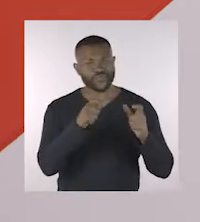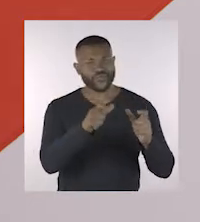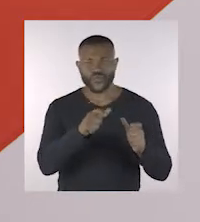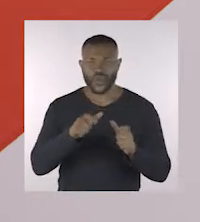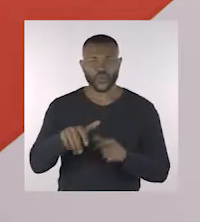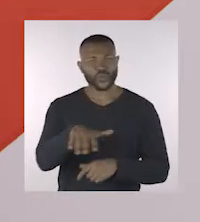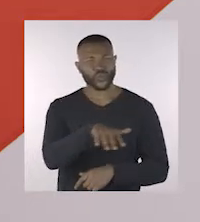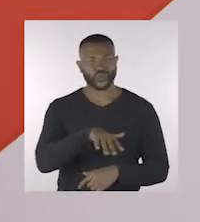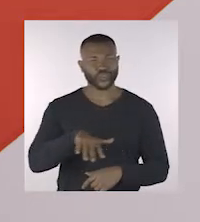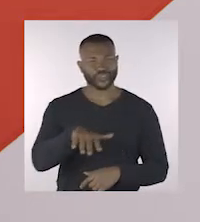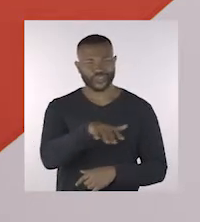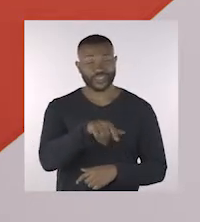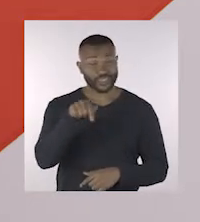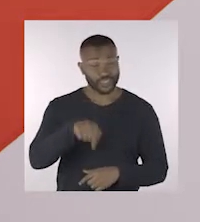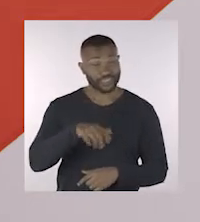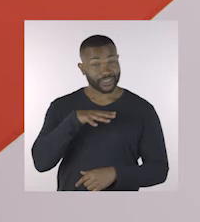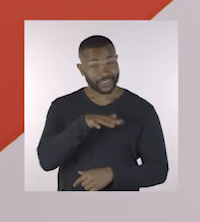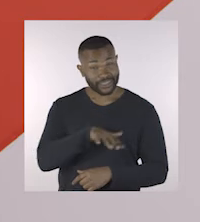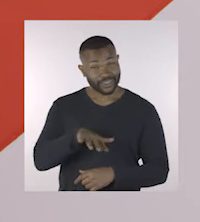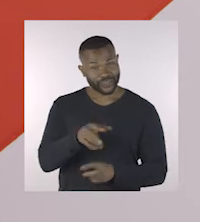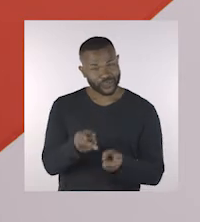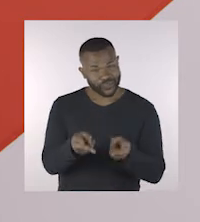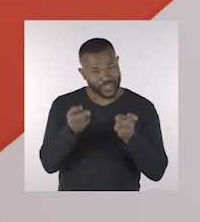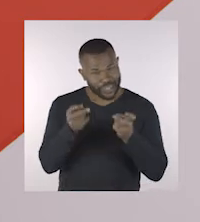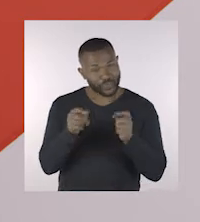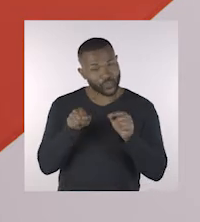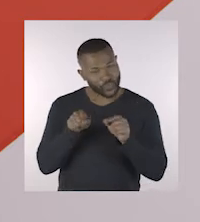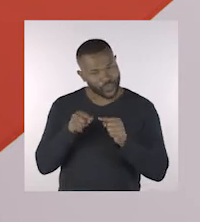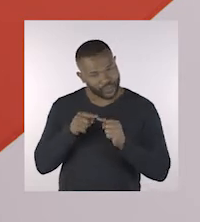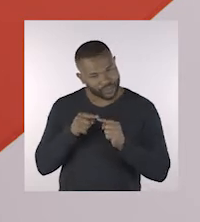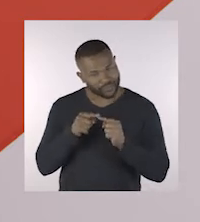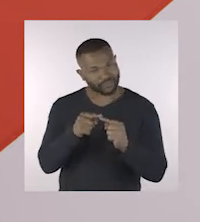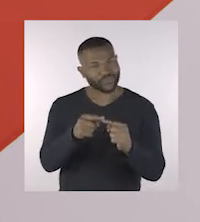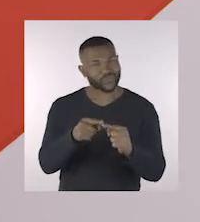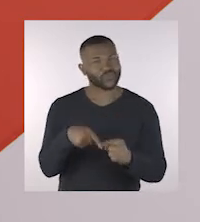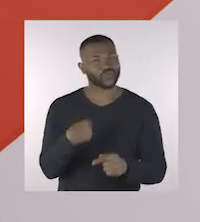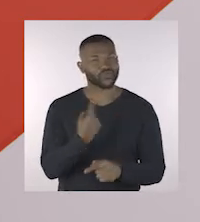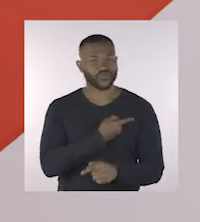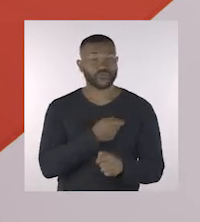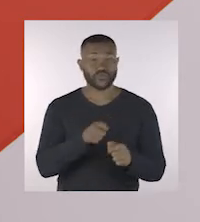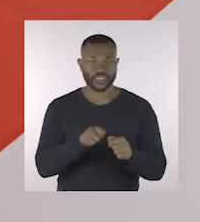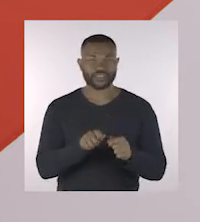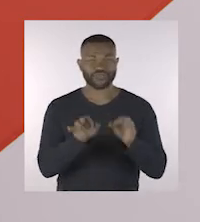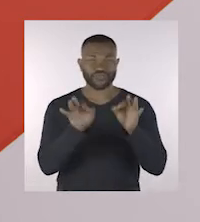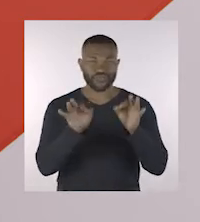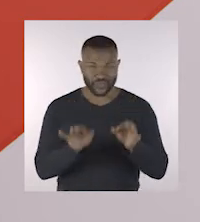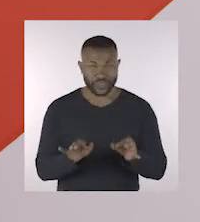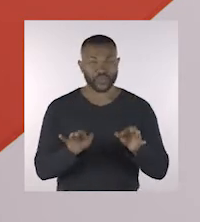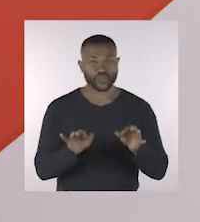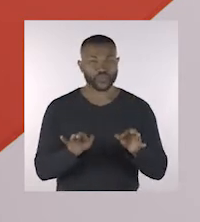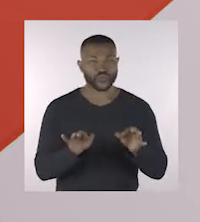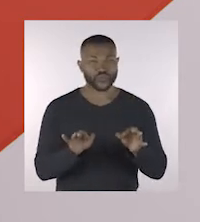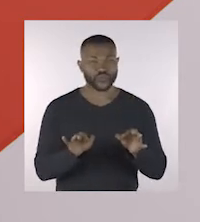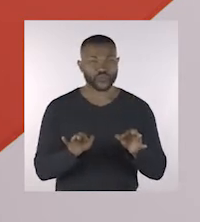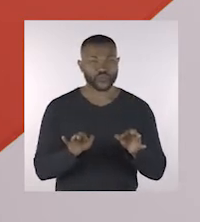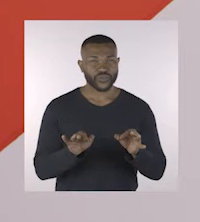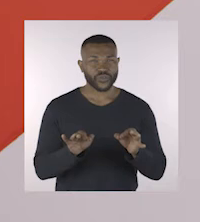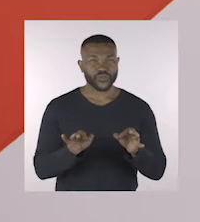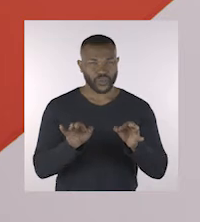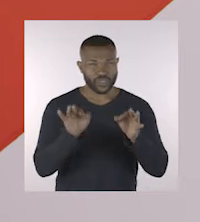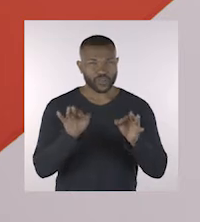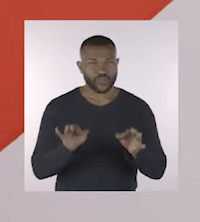criação em todos os bairros desta cidade essa cidade que o veja dessa maneira que nós vamos fazer efetivamente